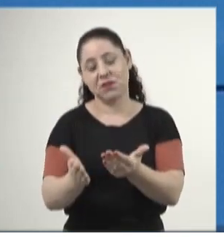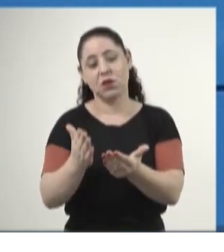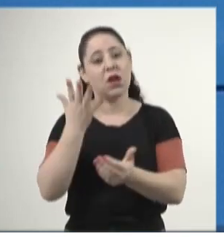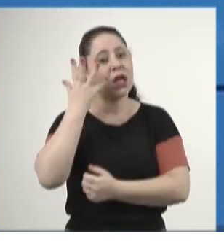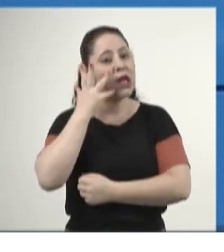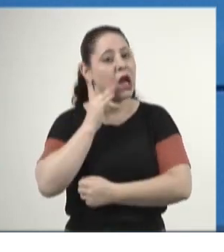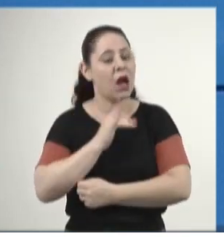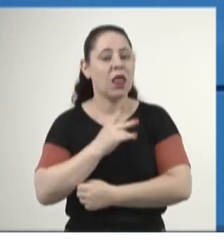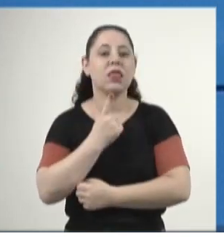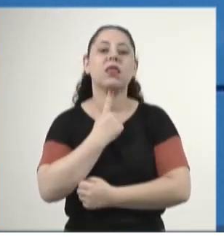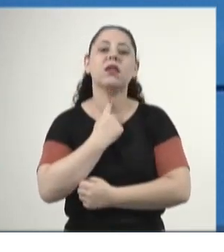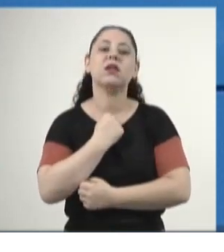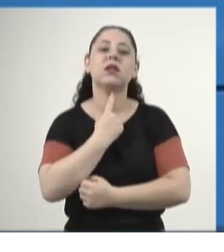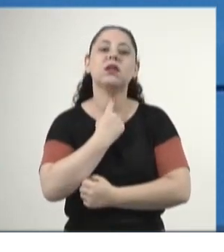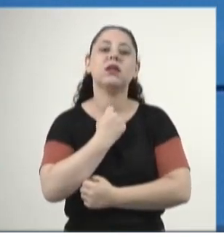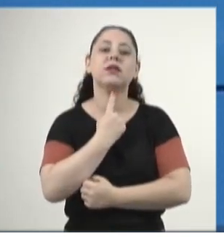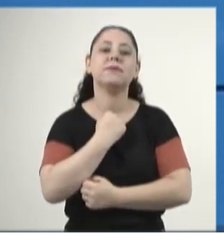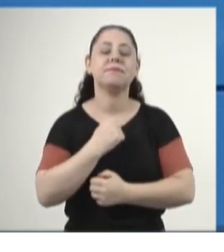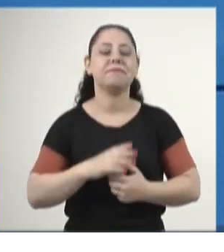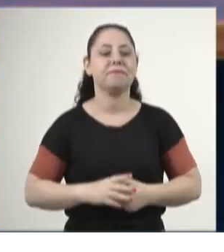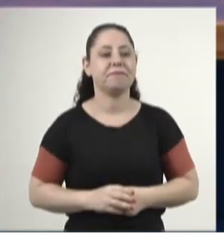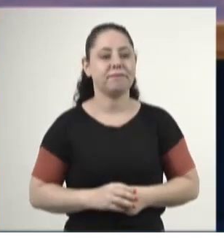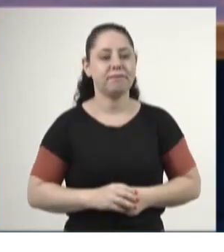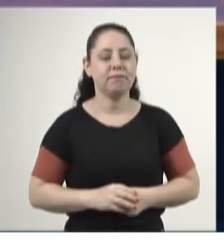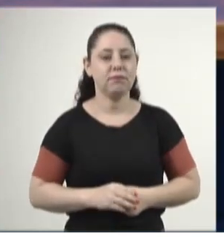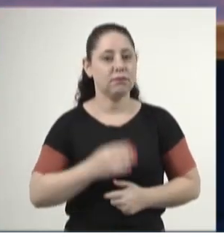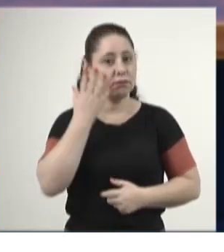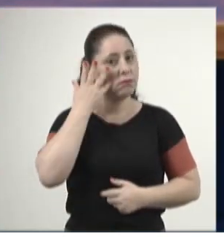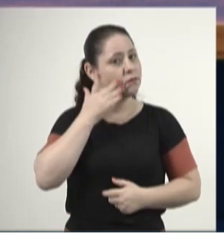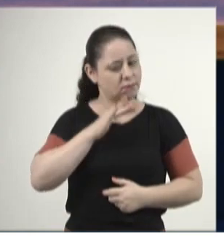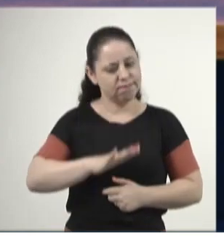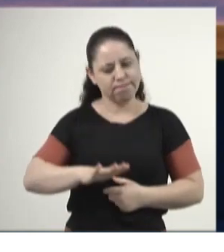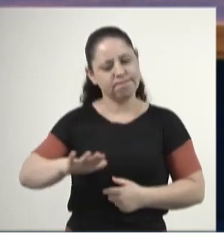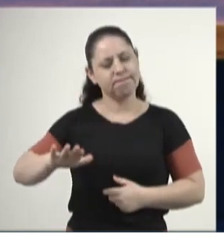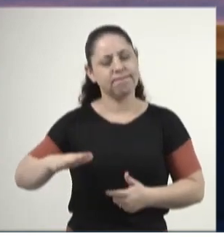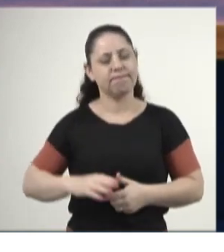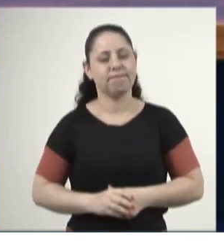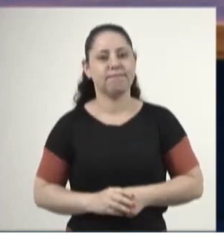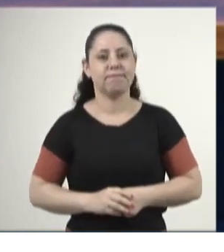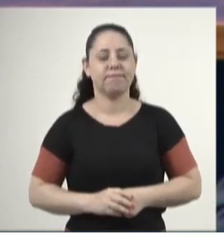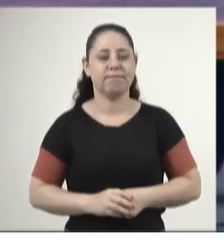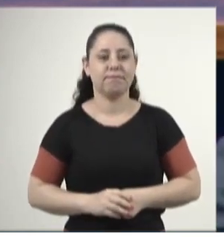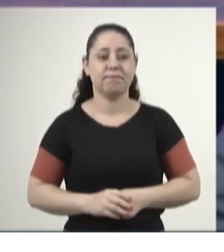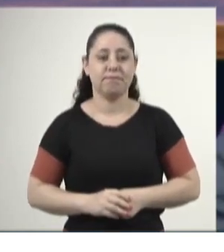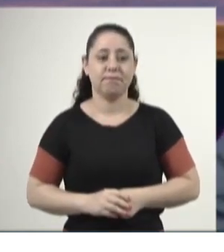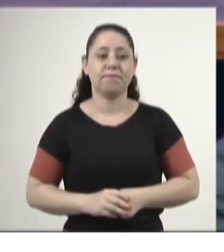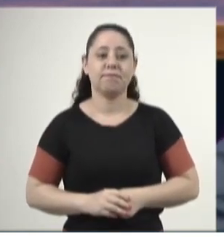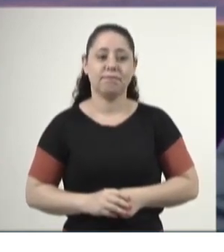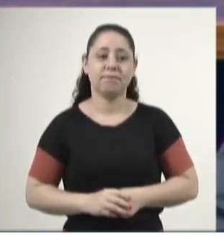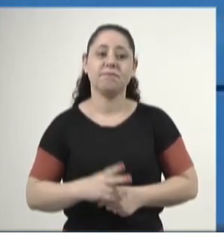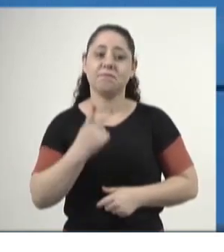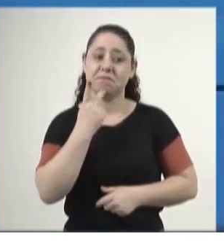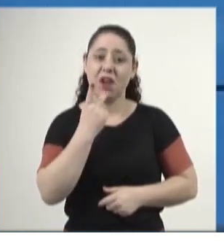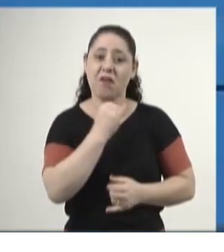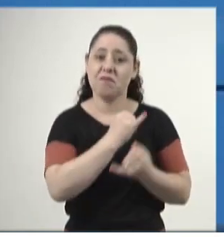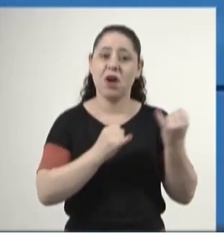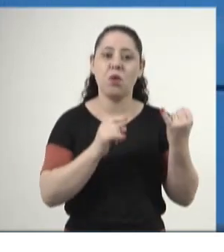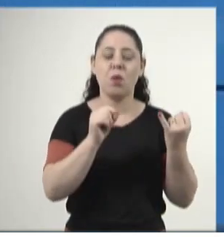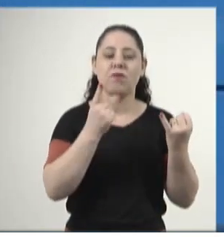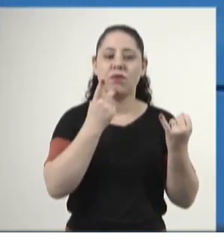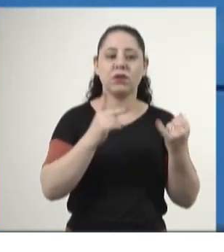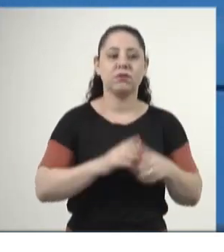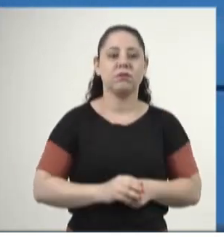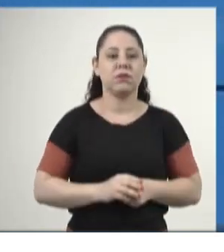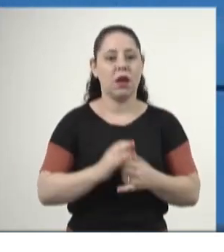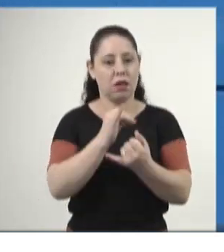toda criança deseja. E as crianças, e vamos aqui colocar uma divisão, gostaria de